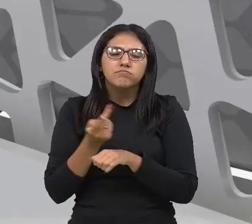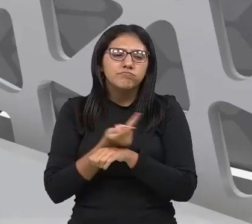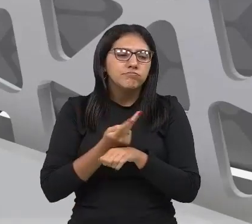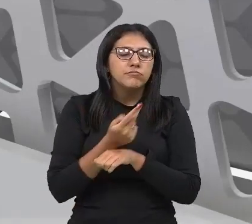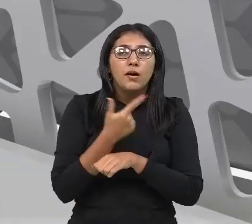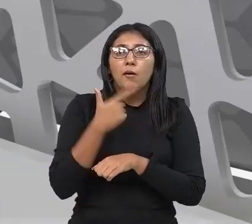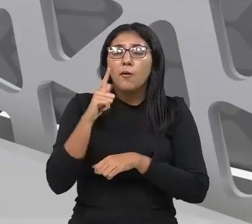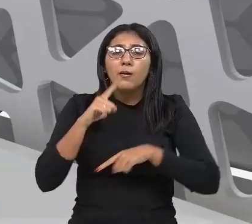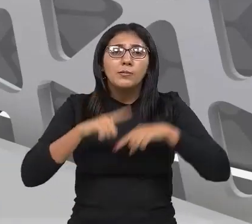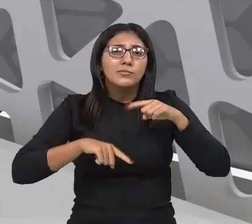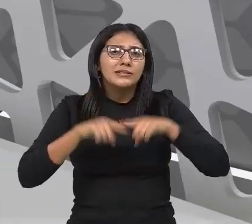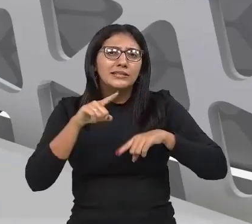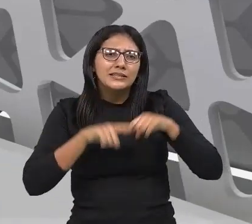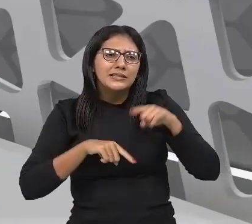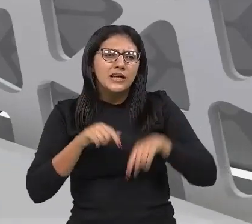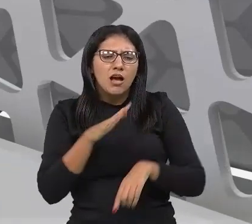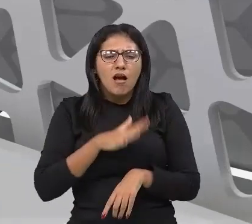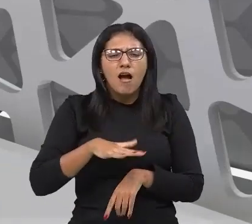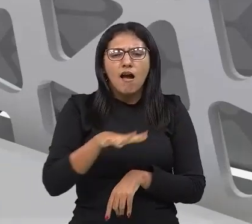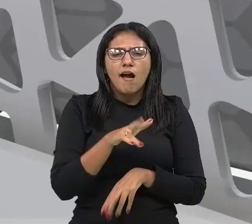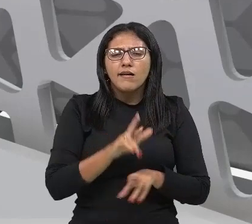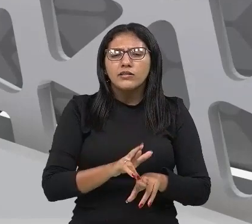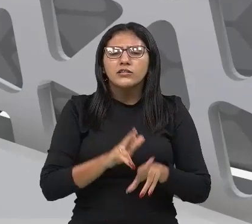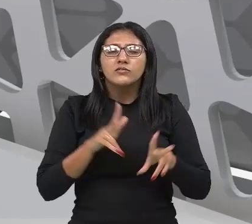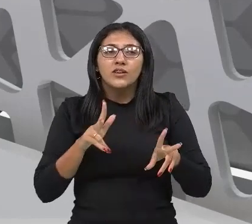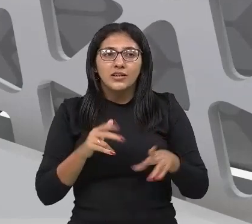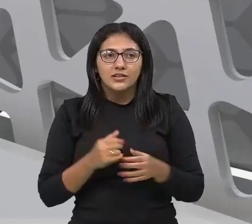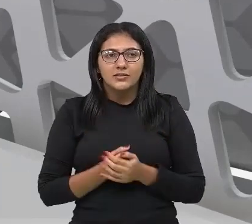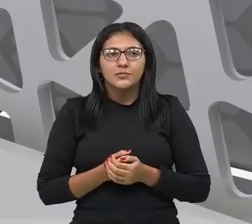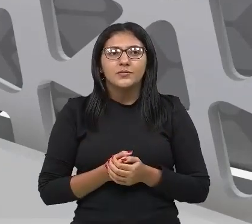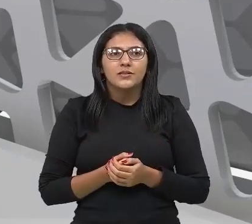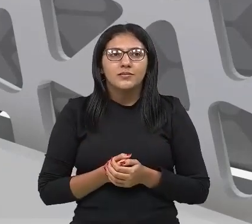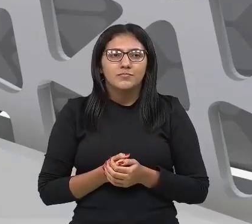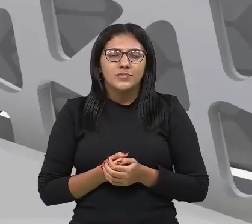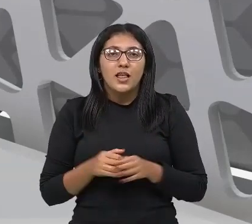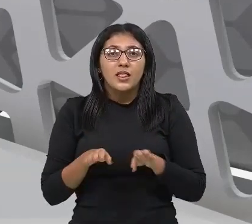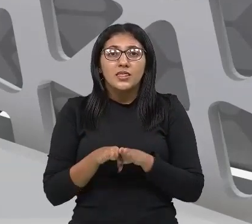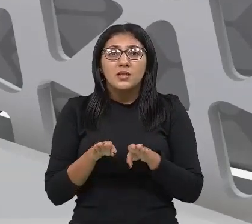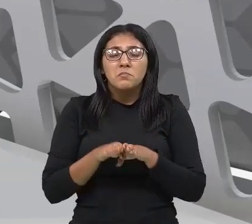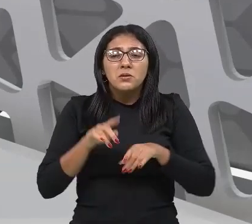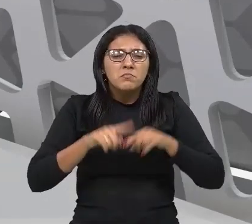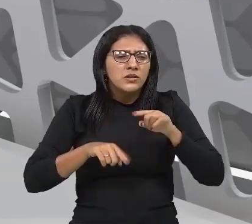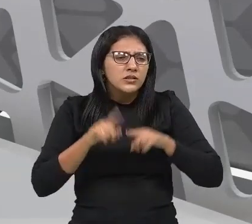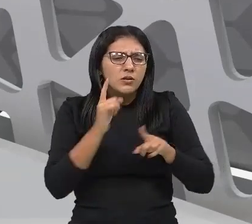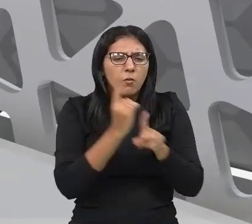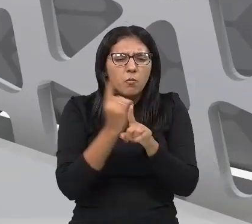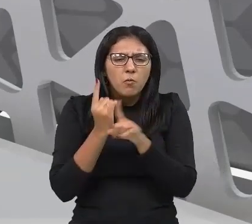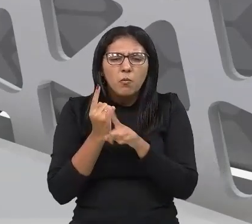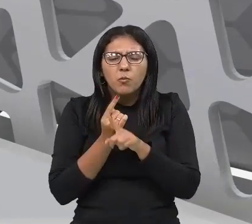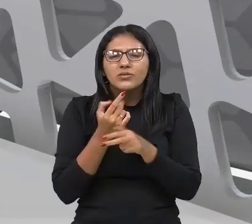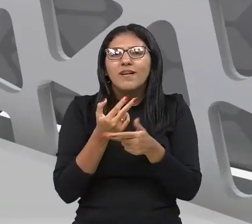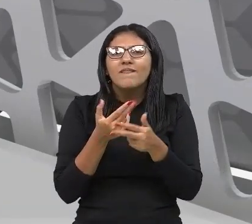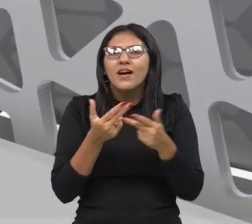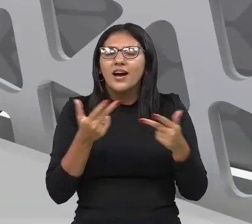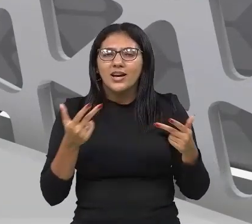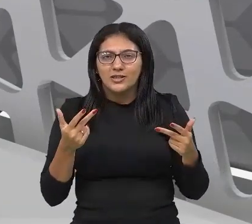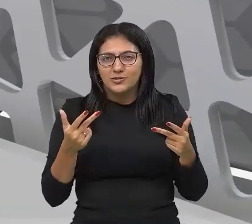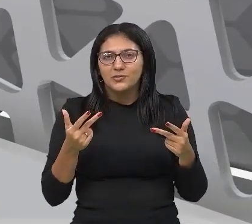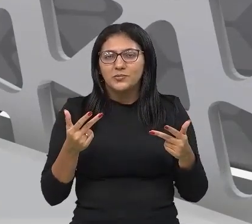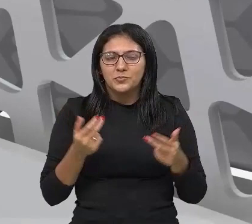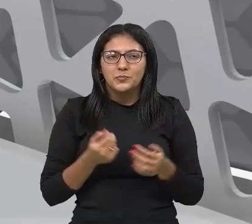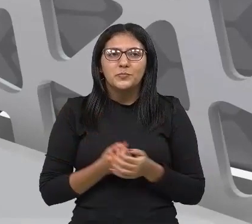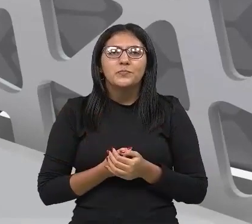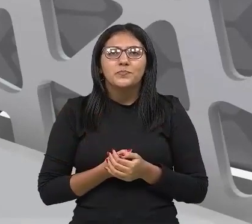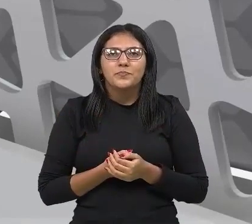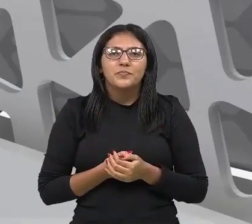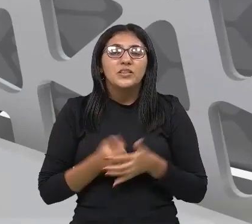outras áreas, tá? E também começam a explorar outros materiais, né? Outras matérias-primas.